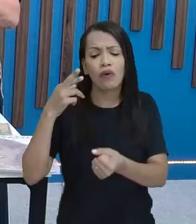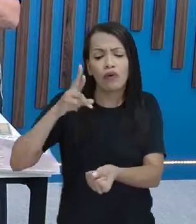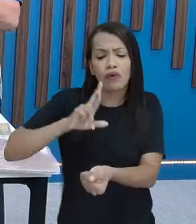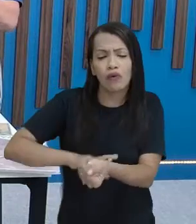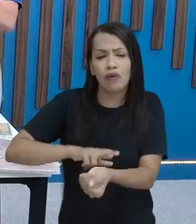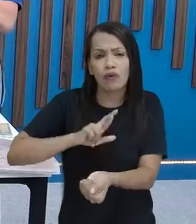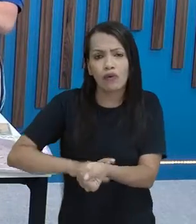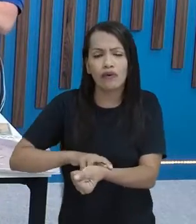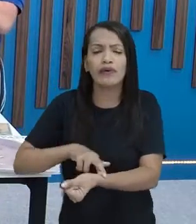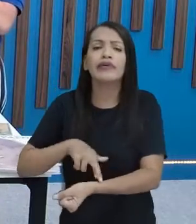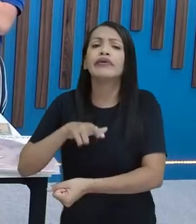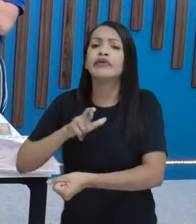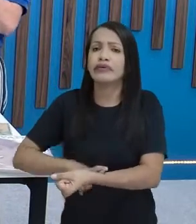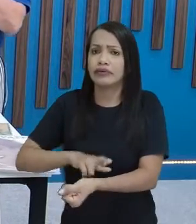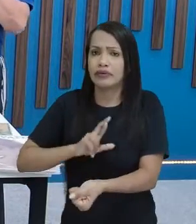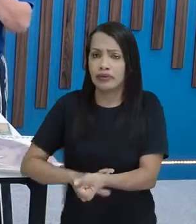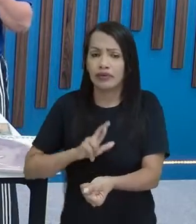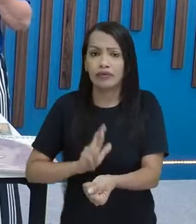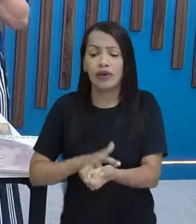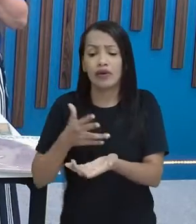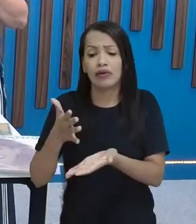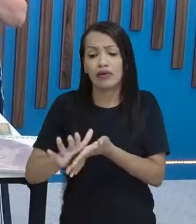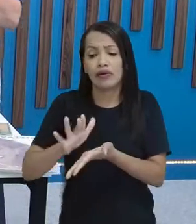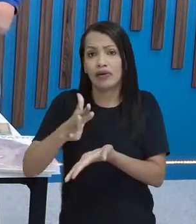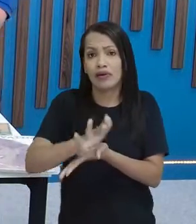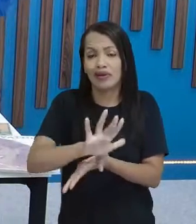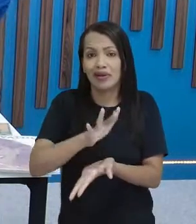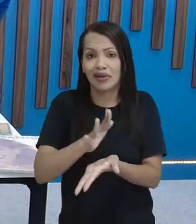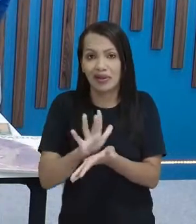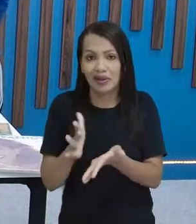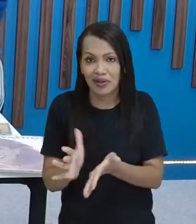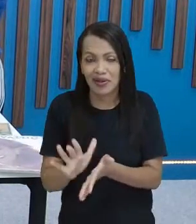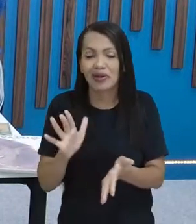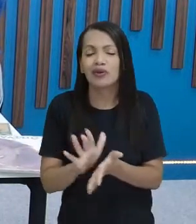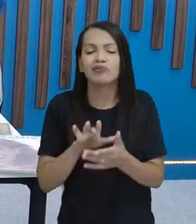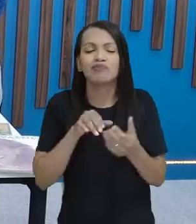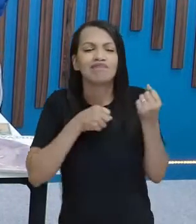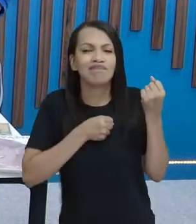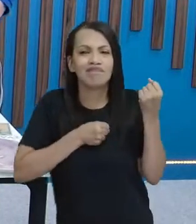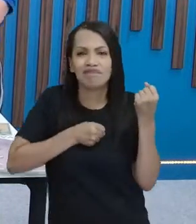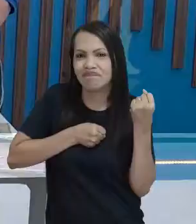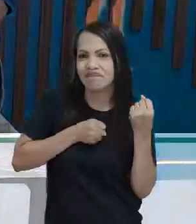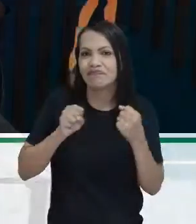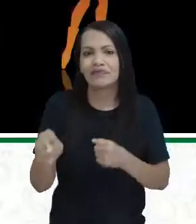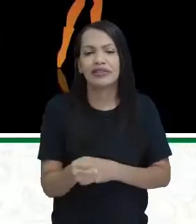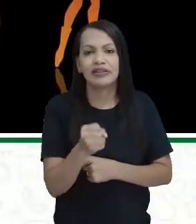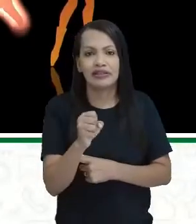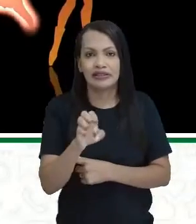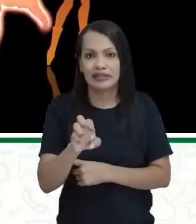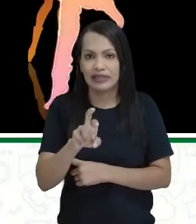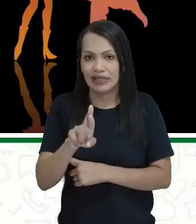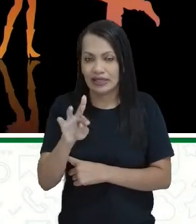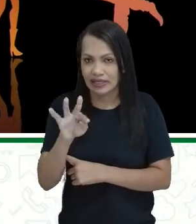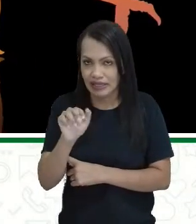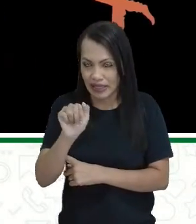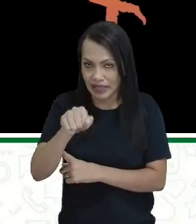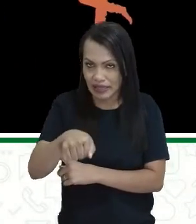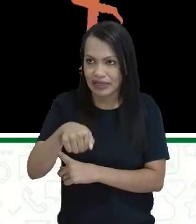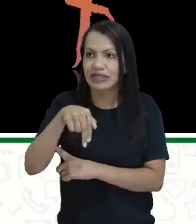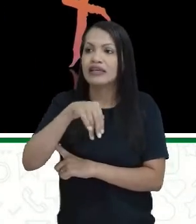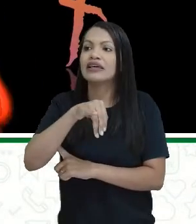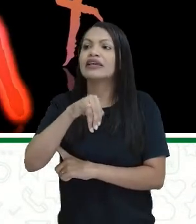ritmo, né? O samba, o sertanejo. Eu chego lá na Índia. Ok.